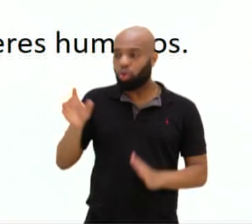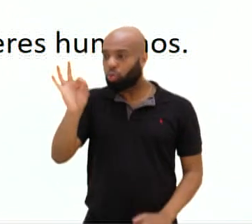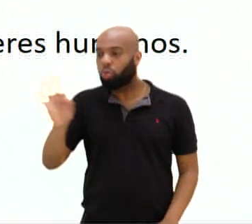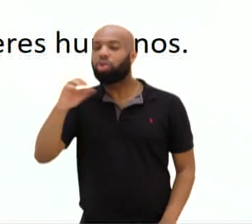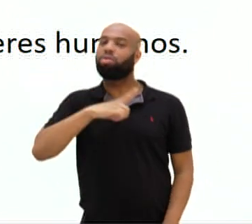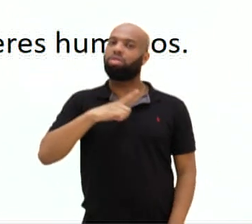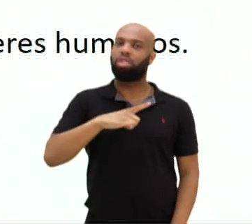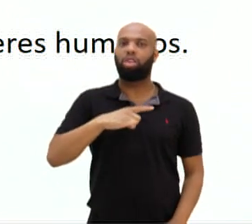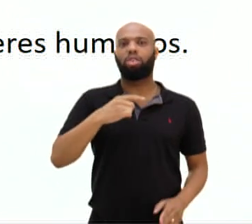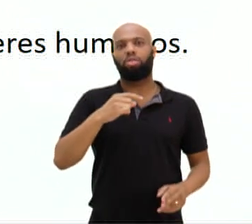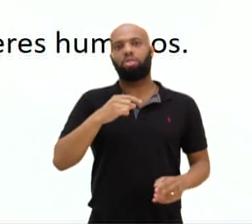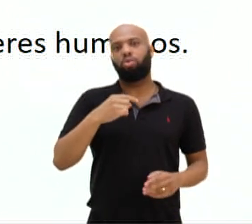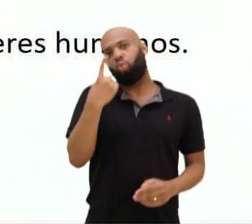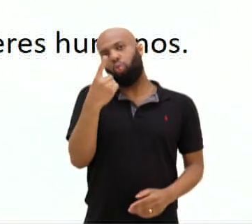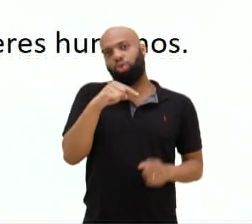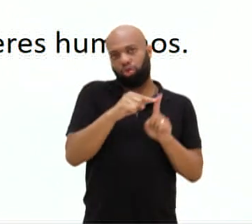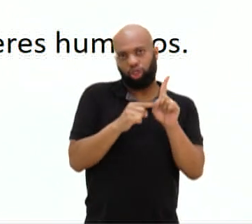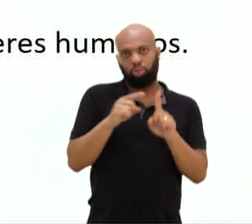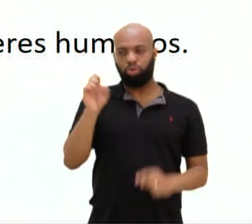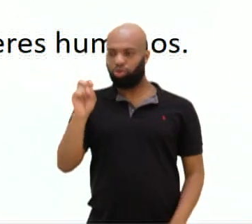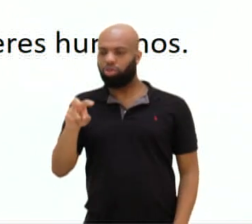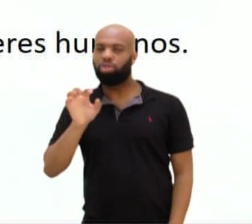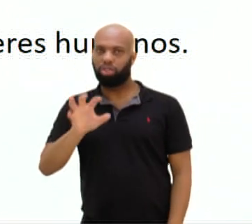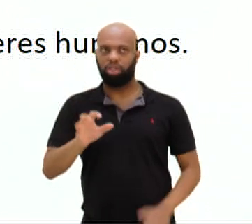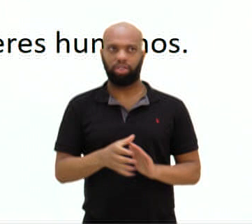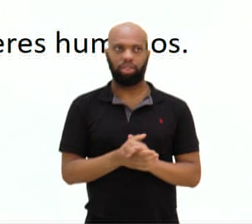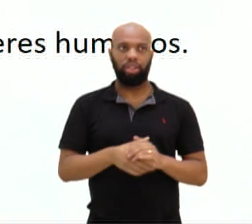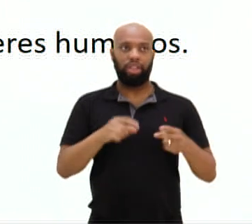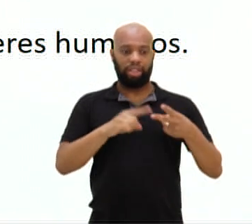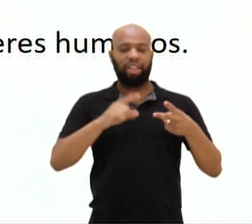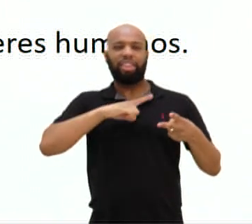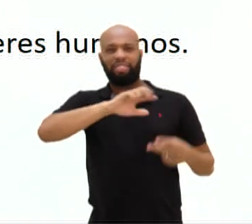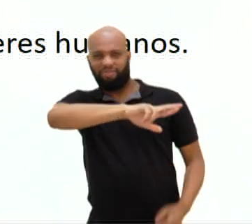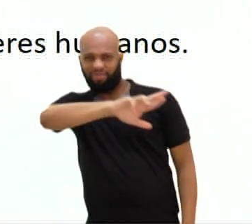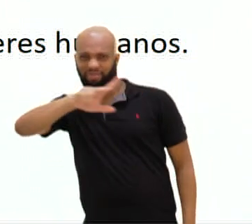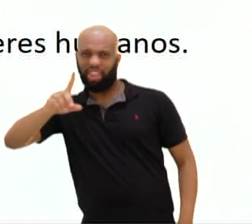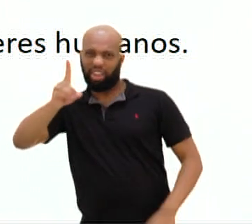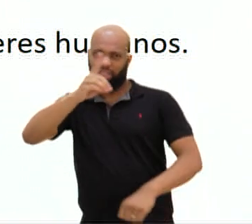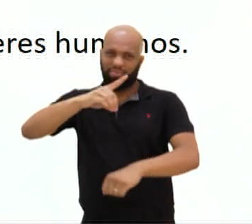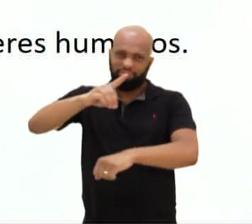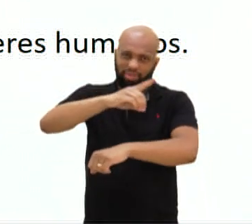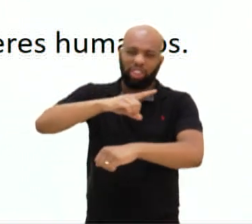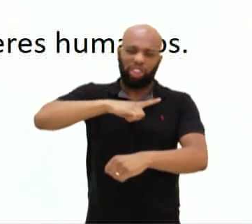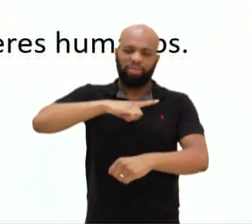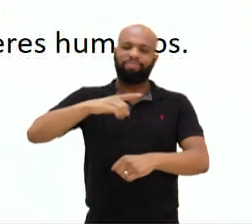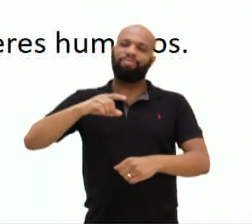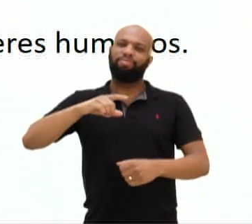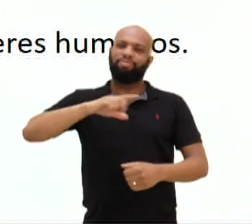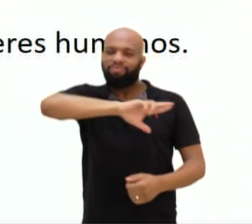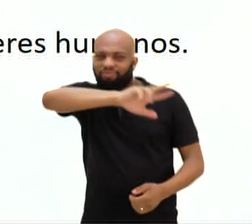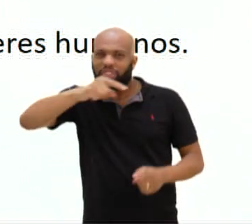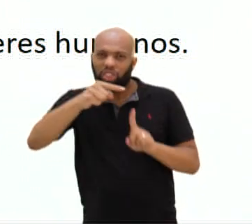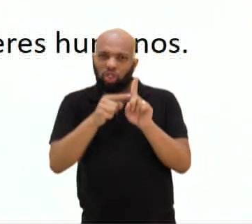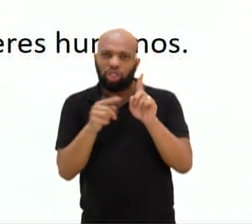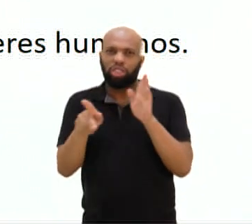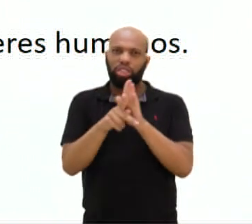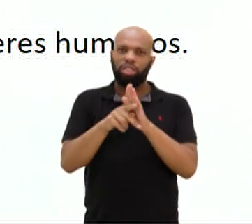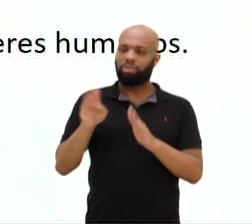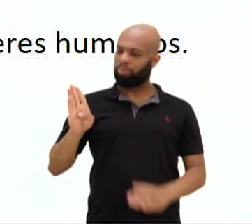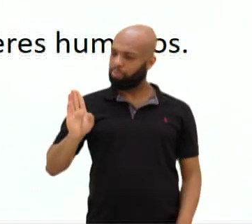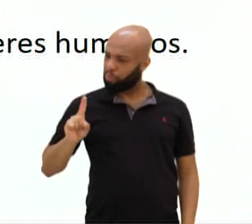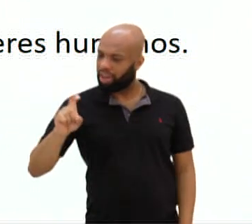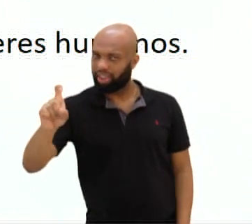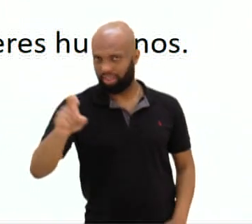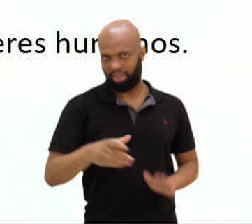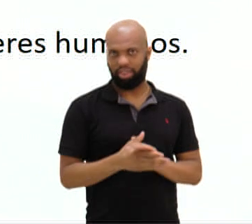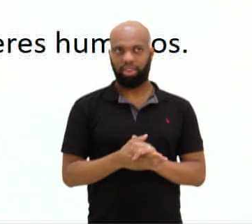Estamos sujeitos à contaminação por diversos tipos de bactéria, como a causadora da dengue. C. Trata-se de uma fêmea, pois apenas fêmeas